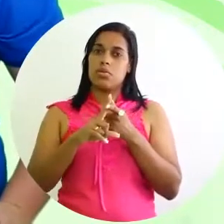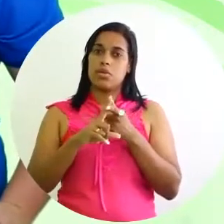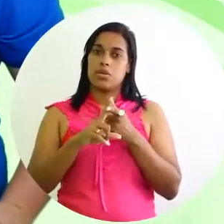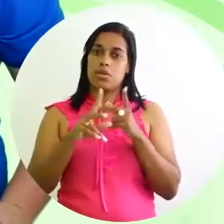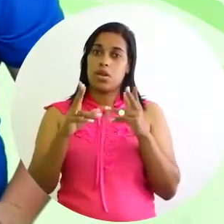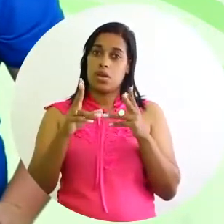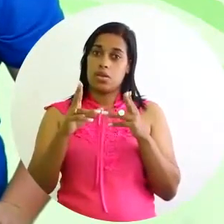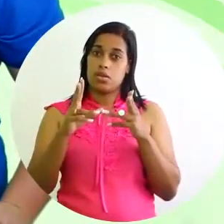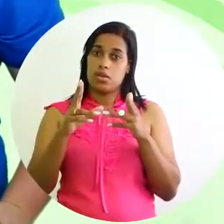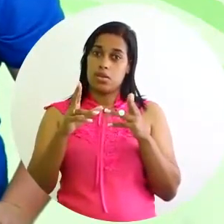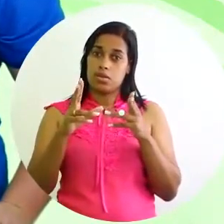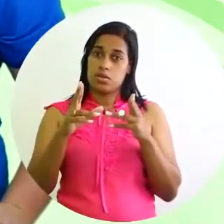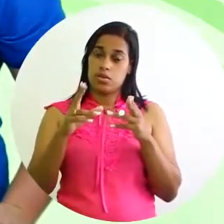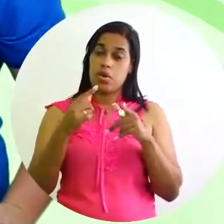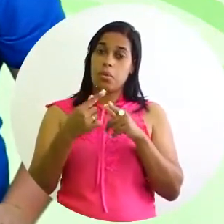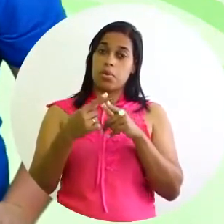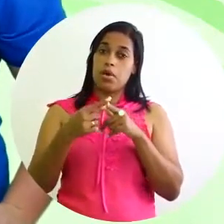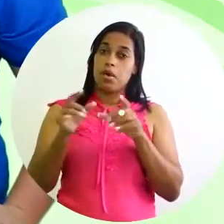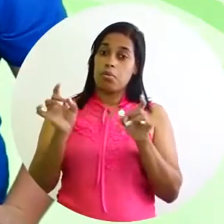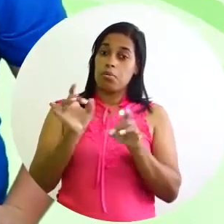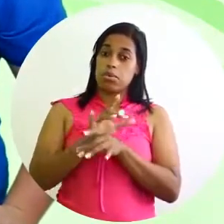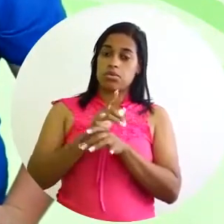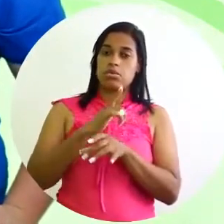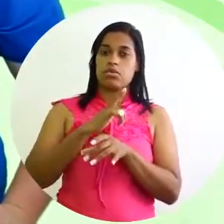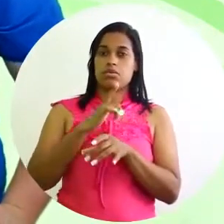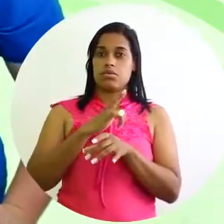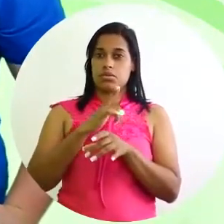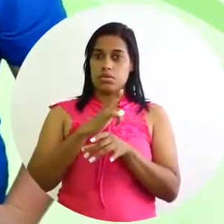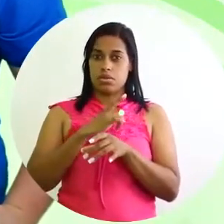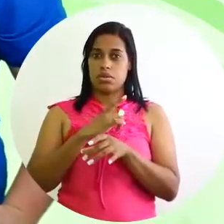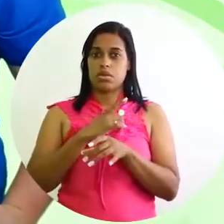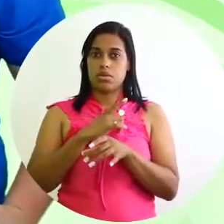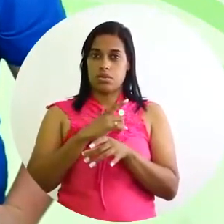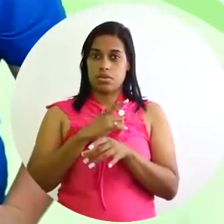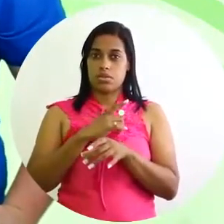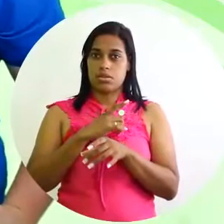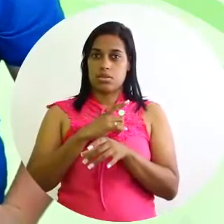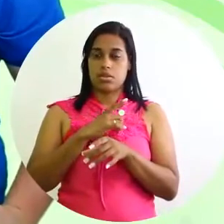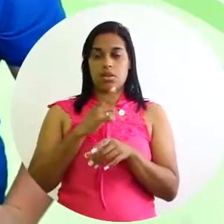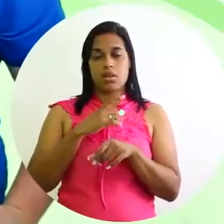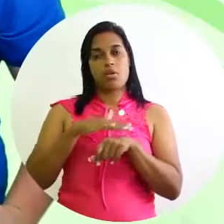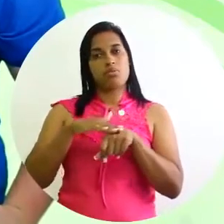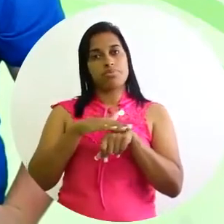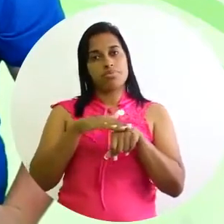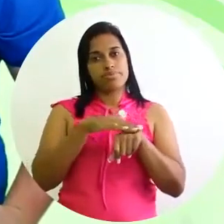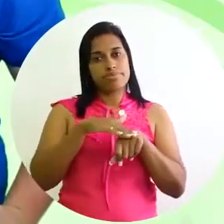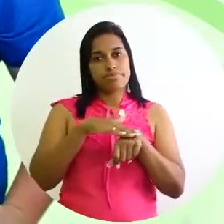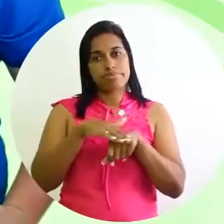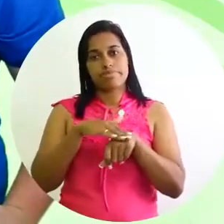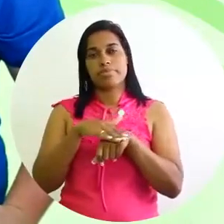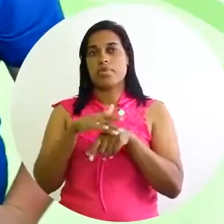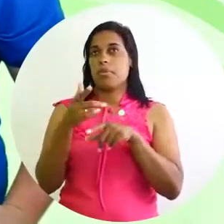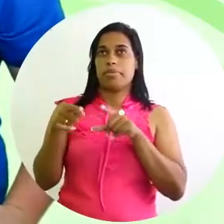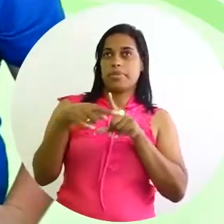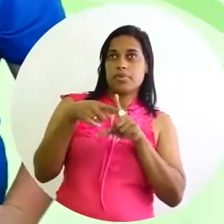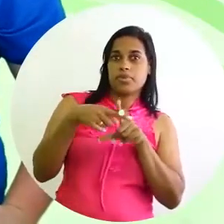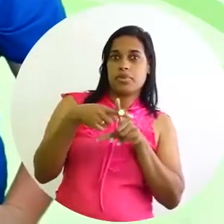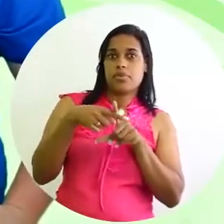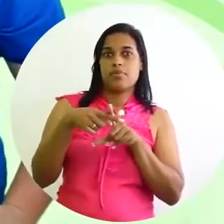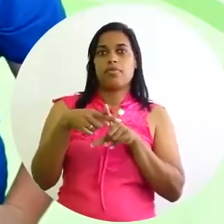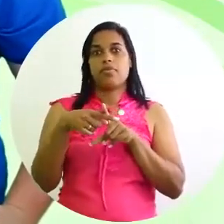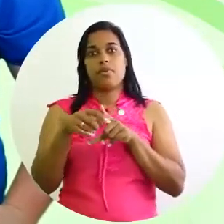perguntou, né? Primeiro, para causar uma ruptura nesse status quo que a gente tem de aula, daquela coisa de aula